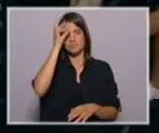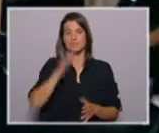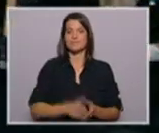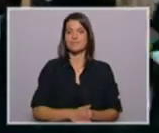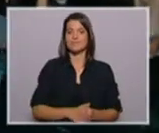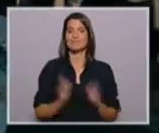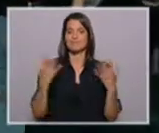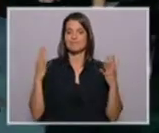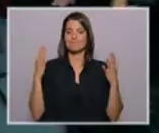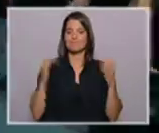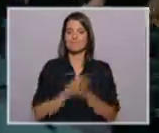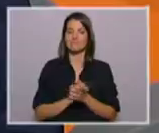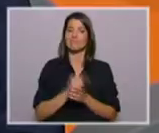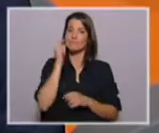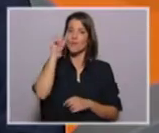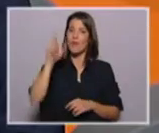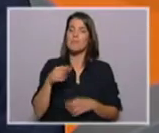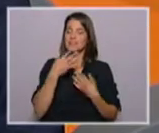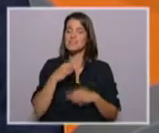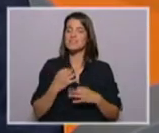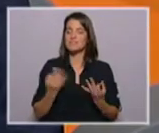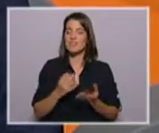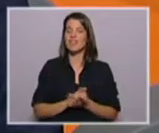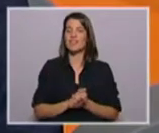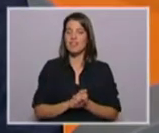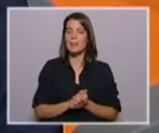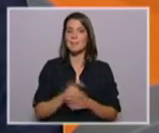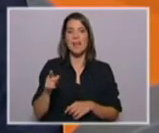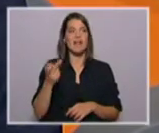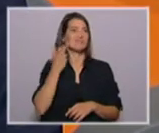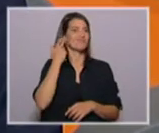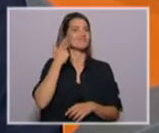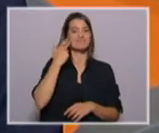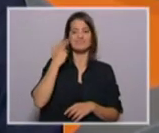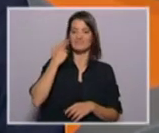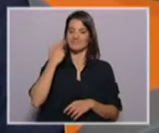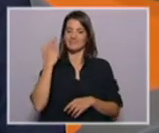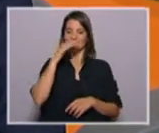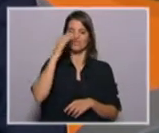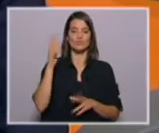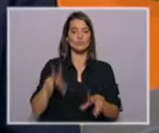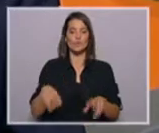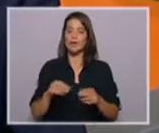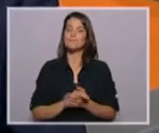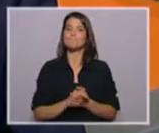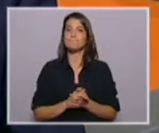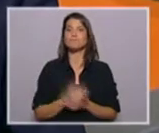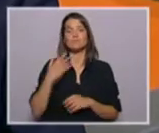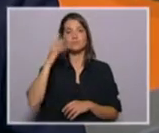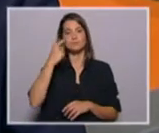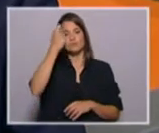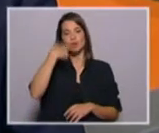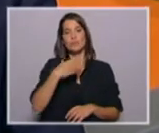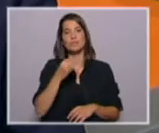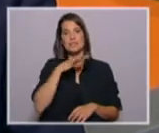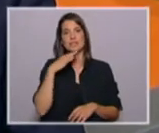Um homem modesto, o Neil Armstrong. Não se deixou vedetizar, não é? Mas sei que tem uma história muito interessante exatamente